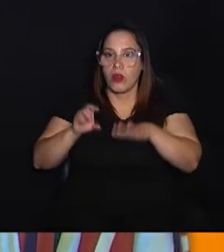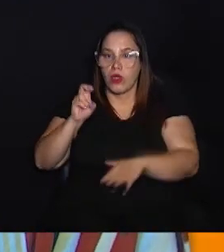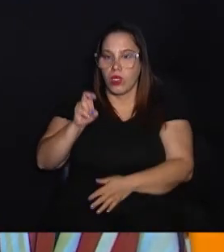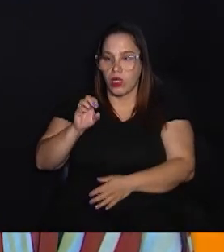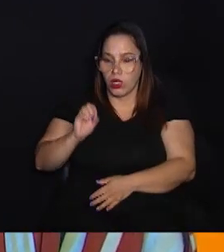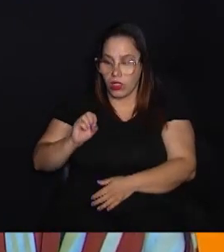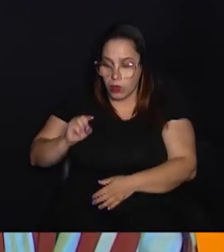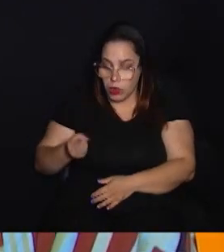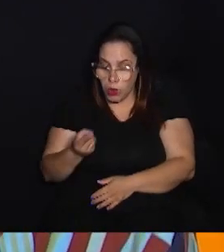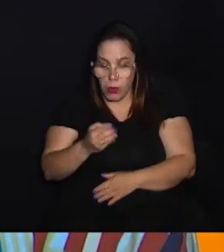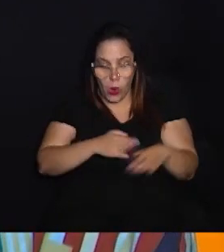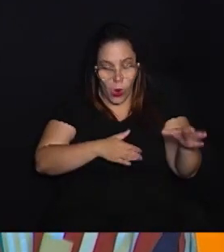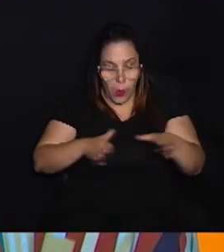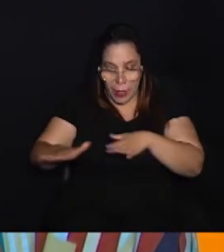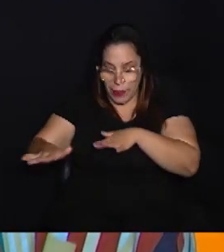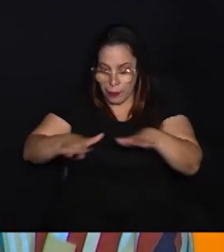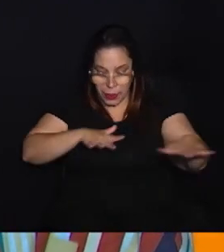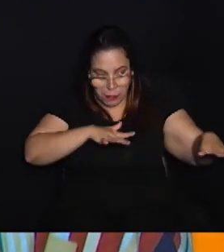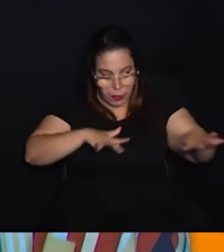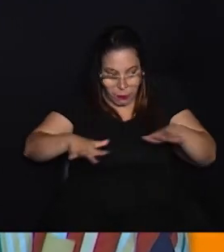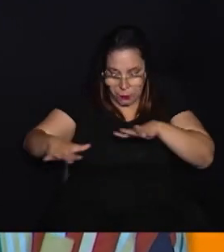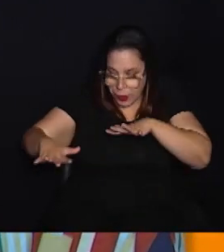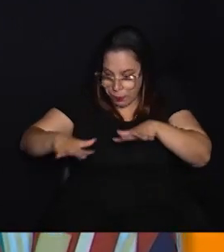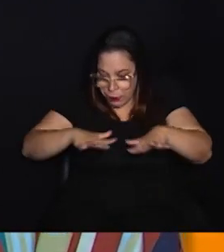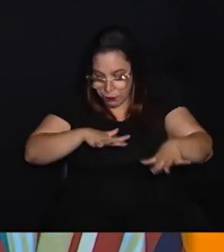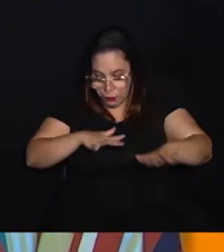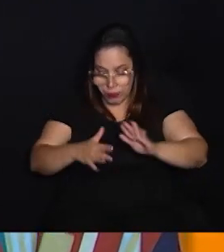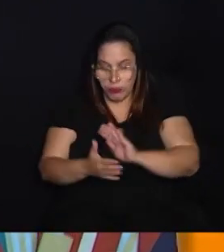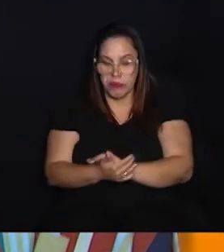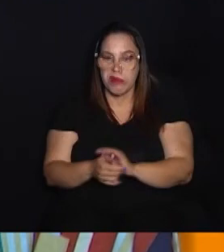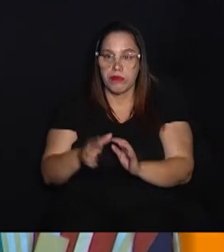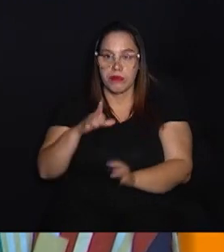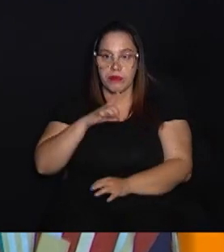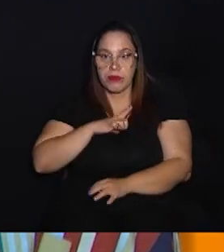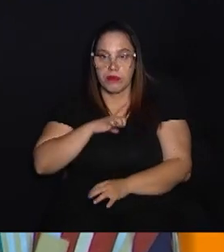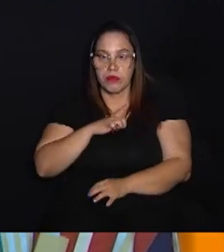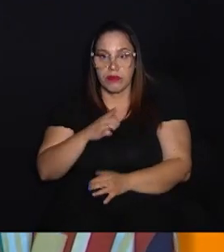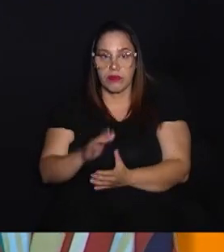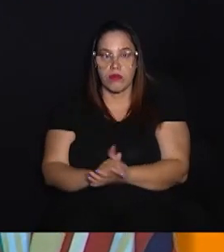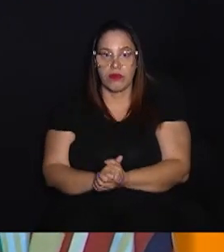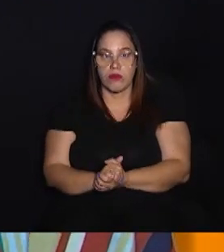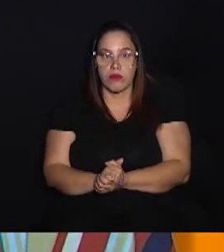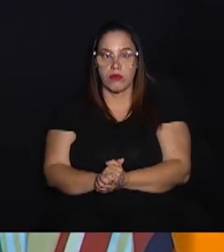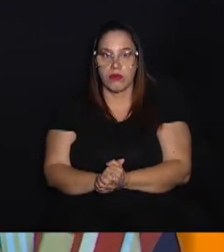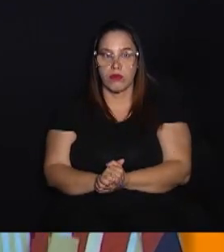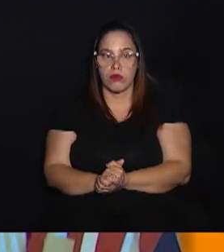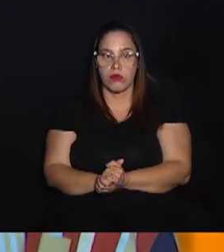mil processos, né? Que tem uma quantidade assim